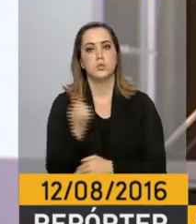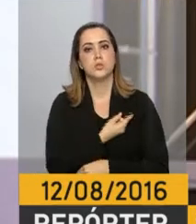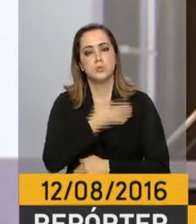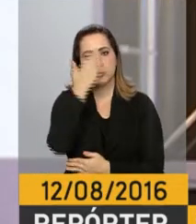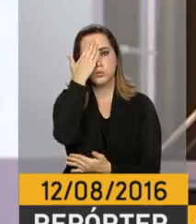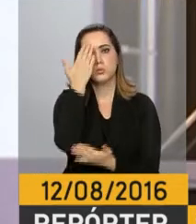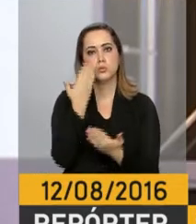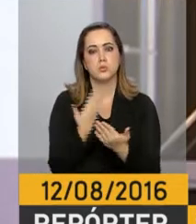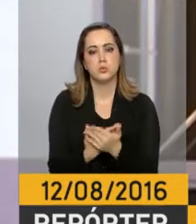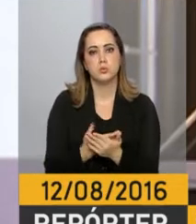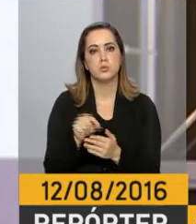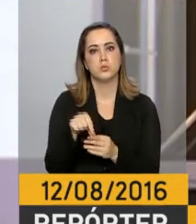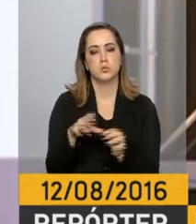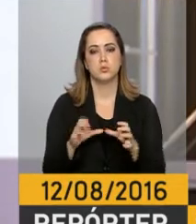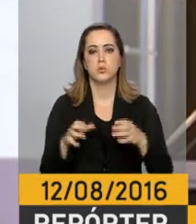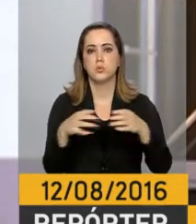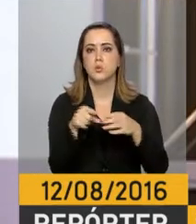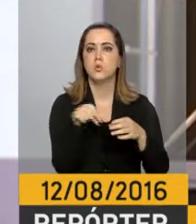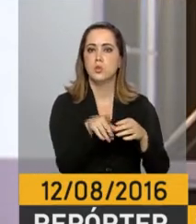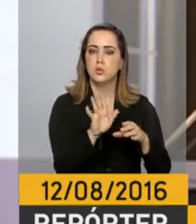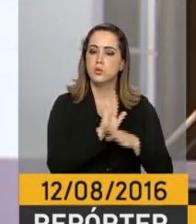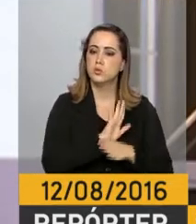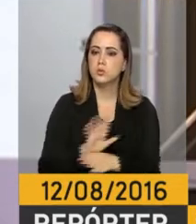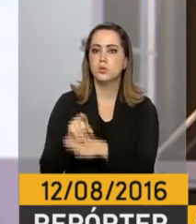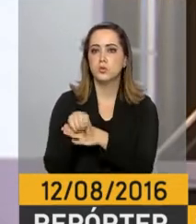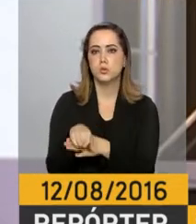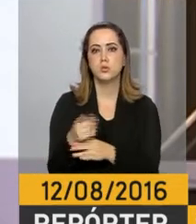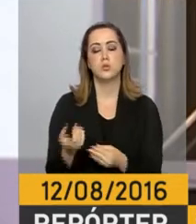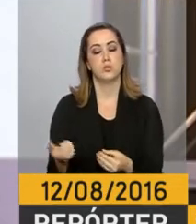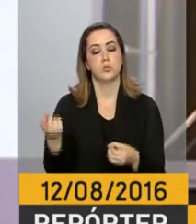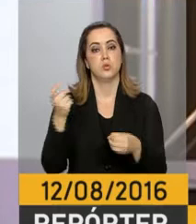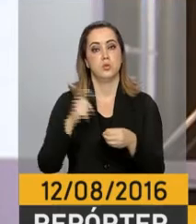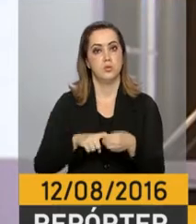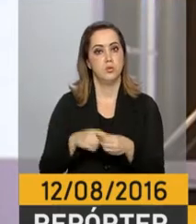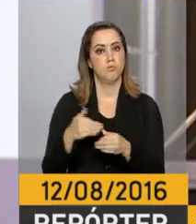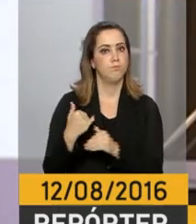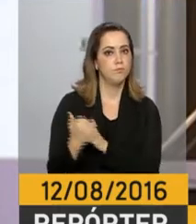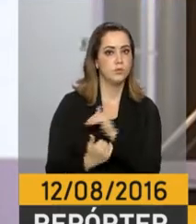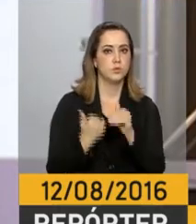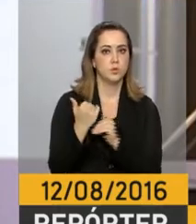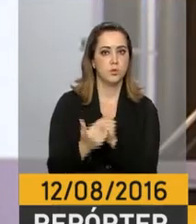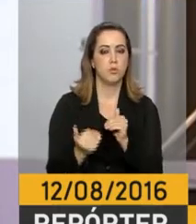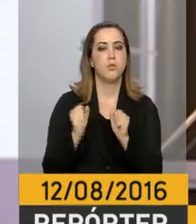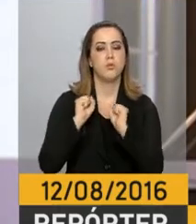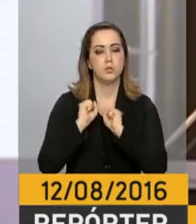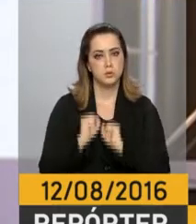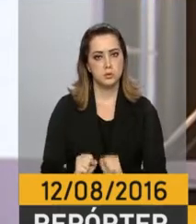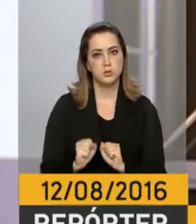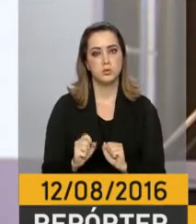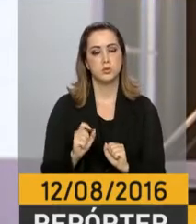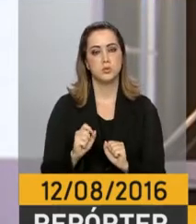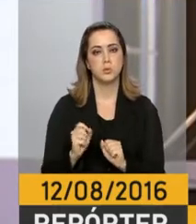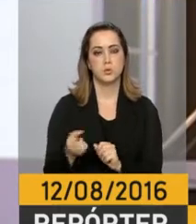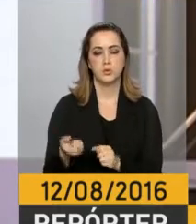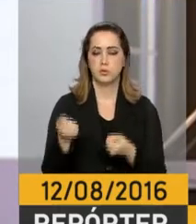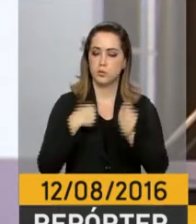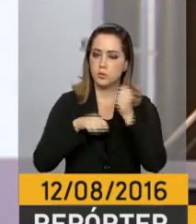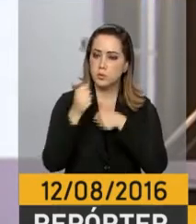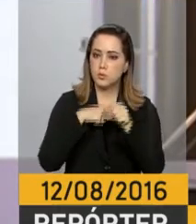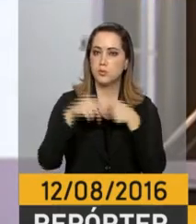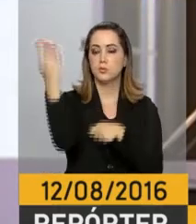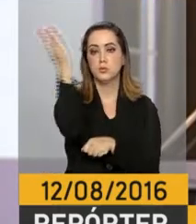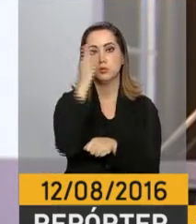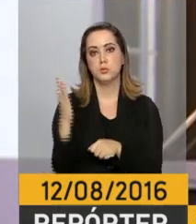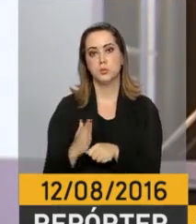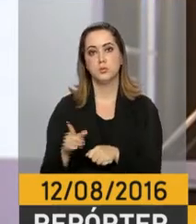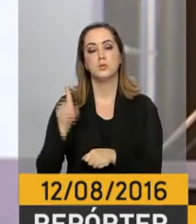o sistema financeiro contribuirá para a recuperação sustentável da economia brasileira. É